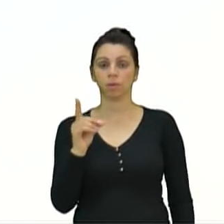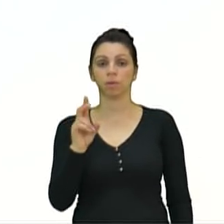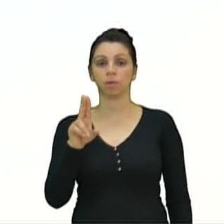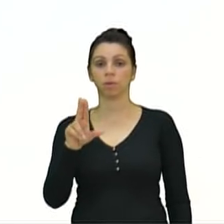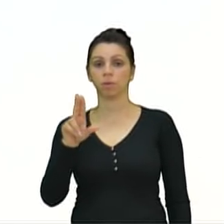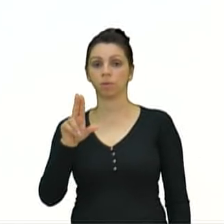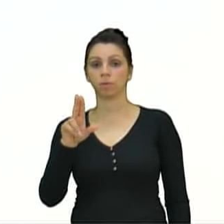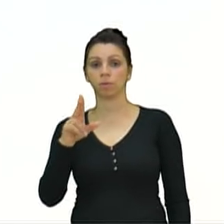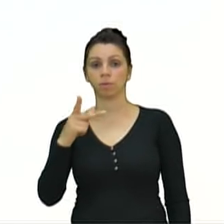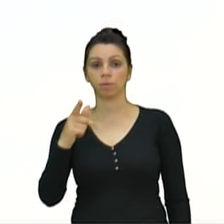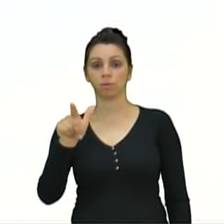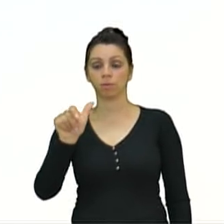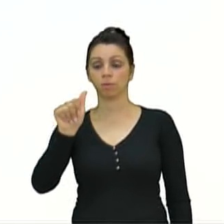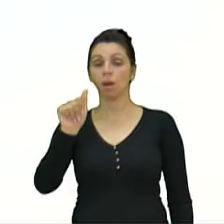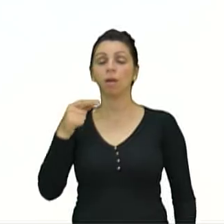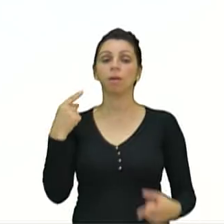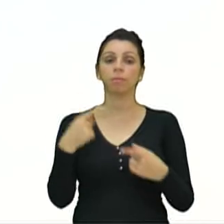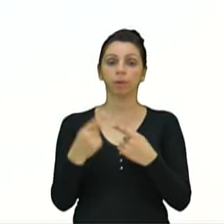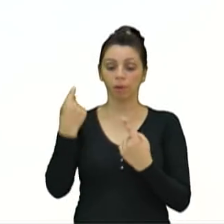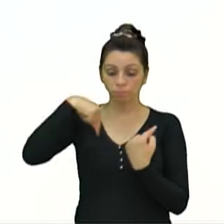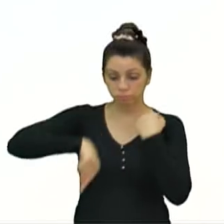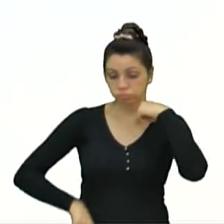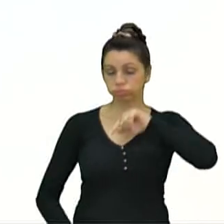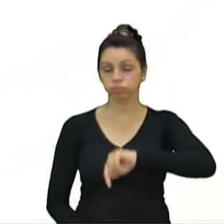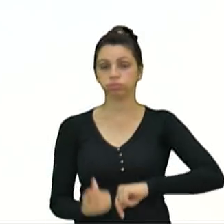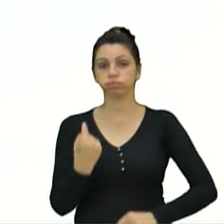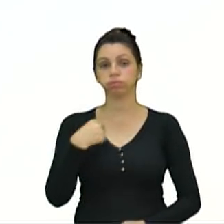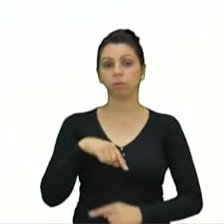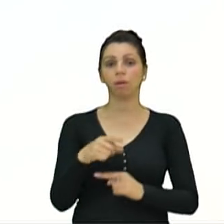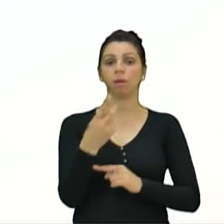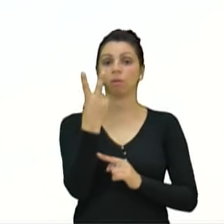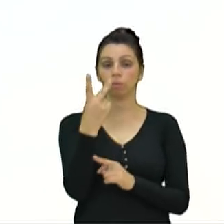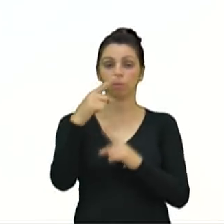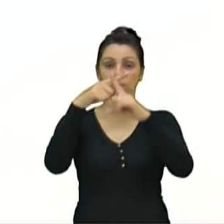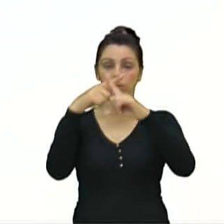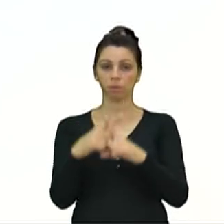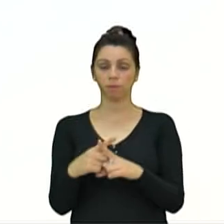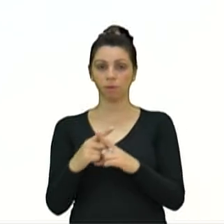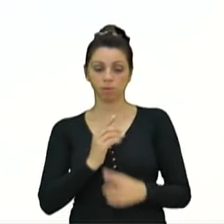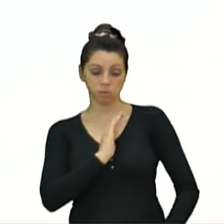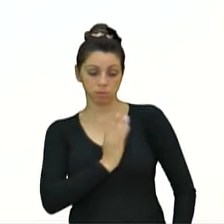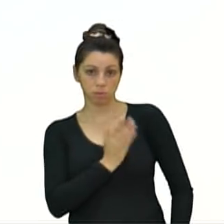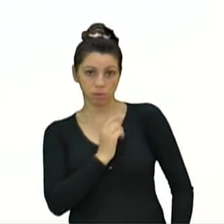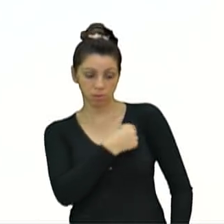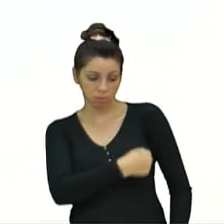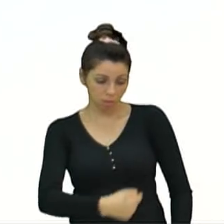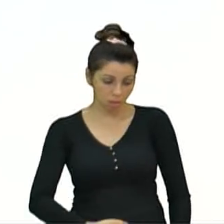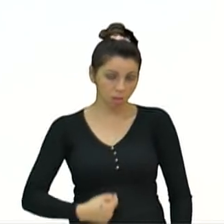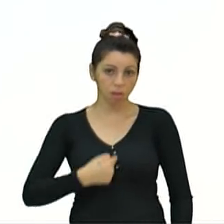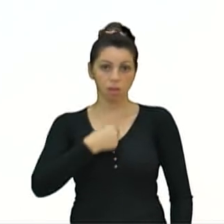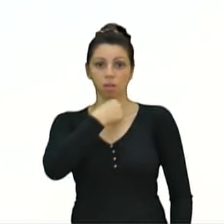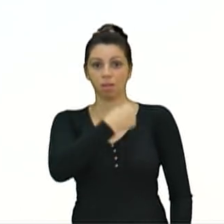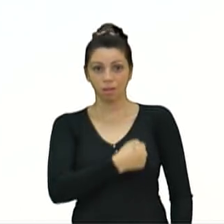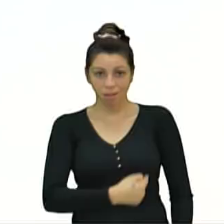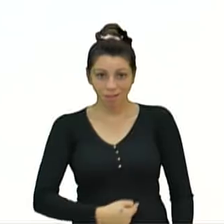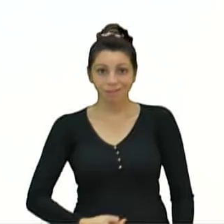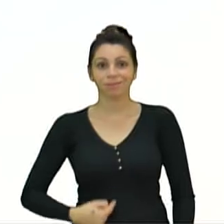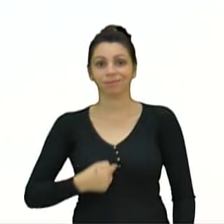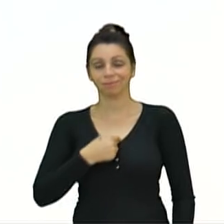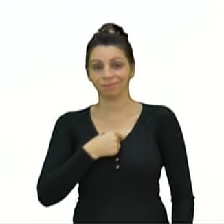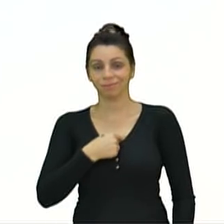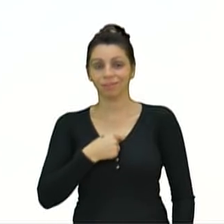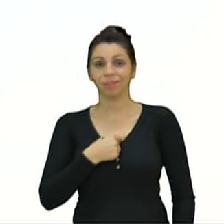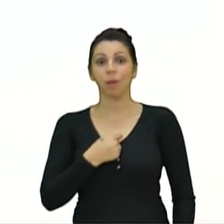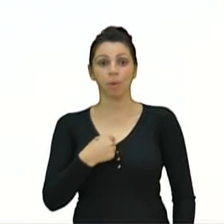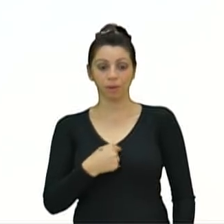percurso completo, ele passa 2 vezes por dentro do coração. No momento ele entra, né, pelo lado direito e depois ele